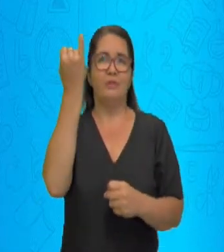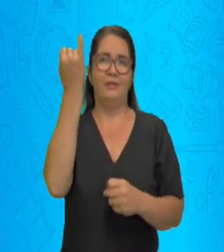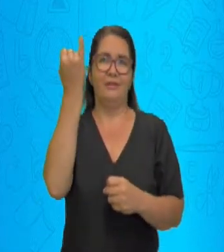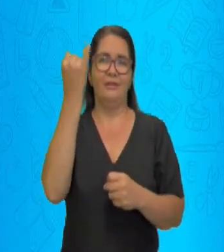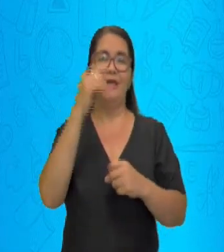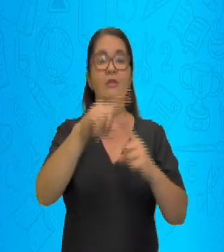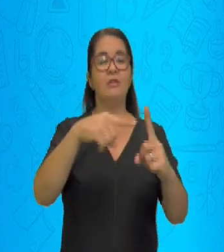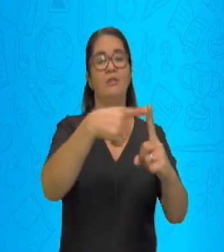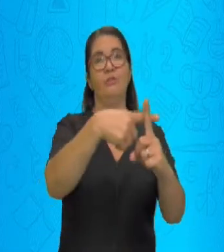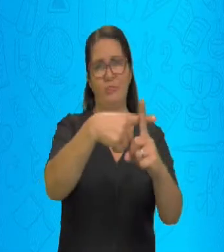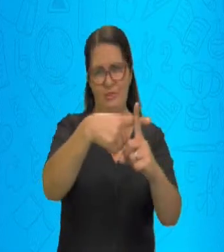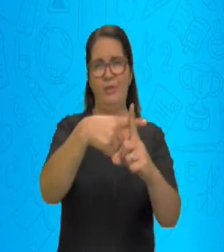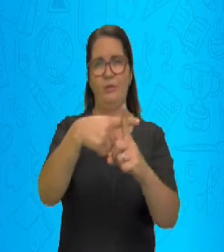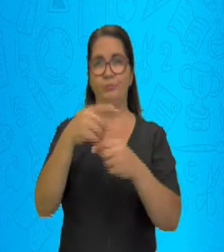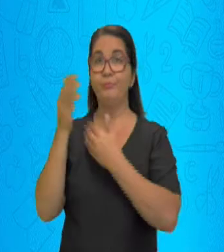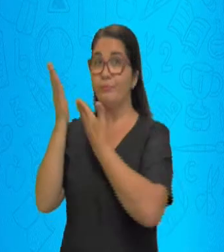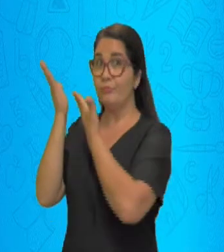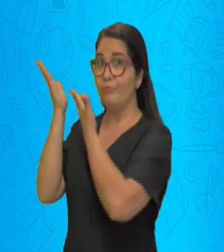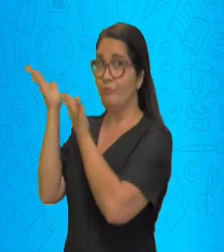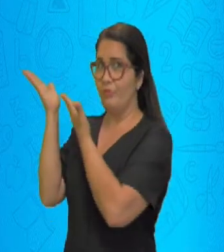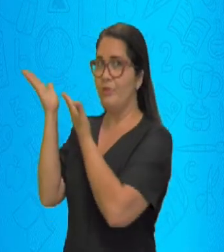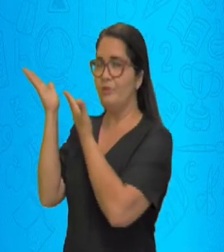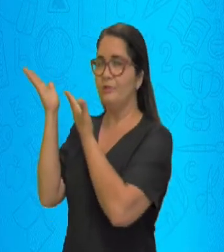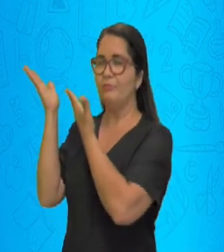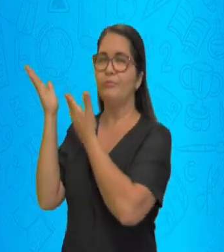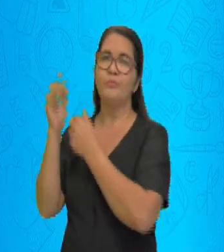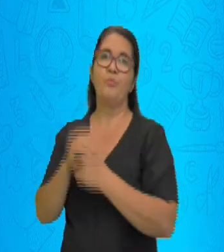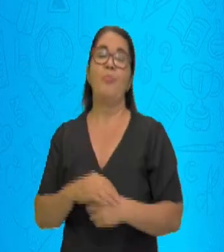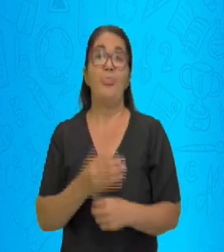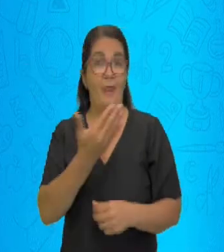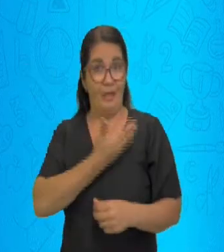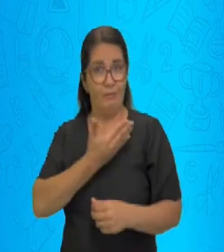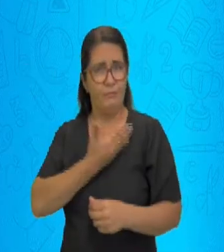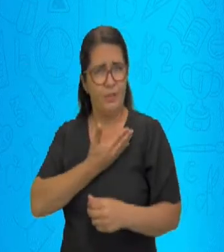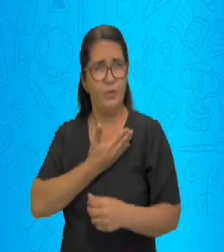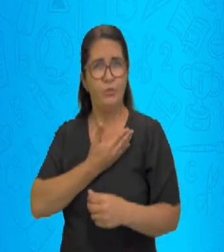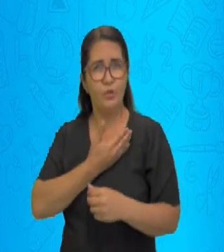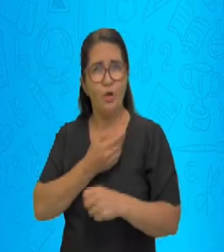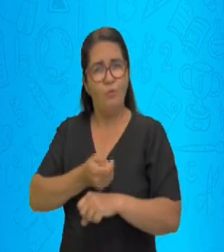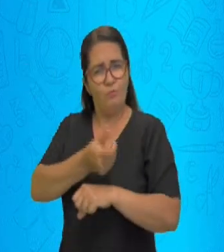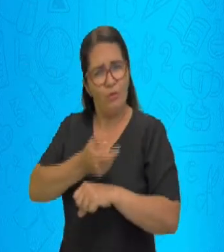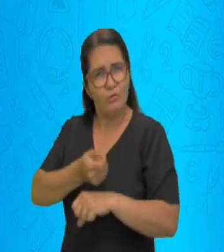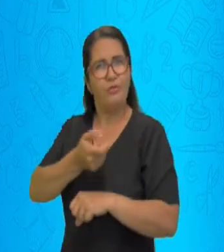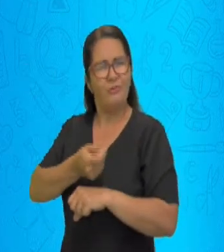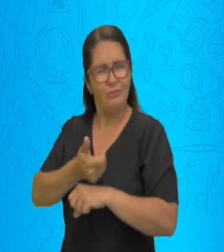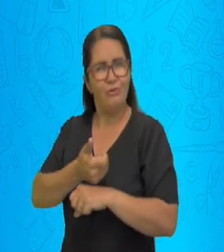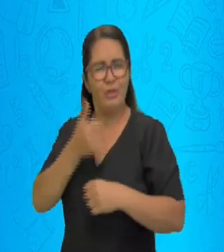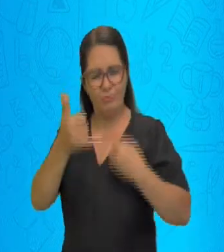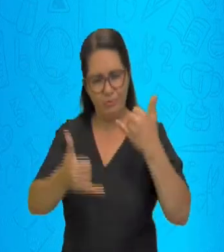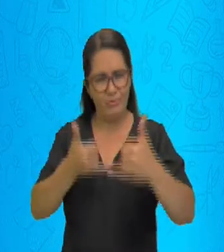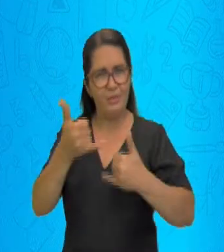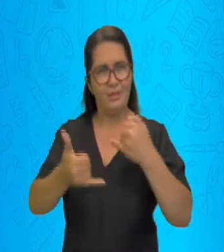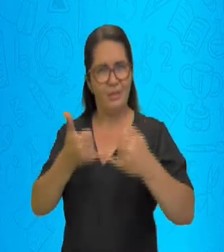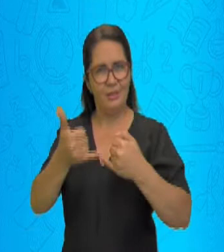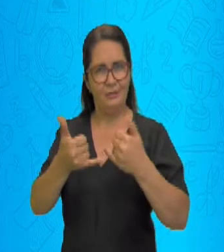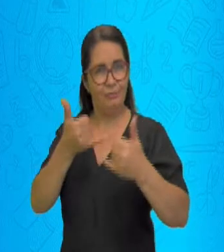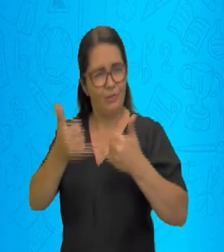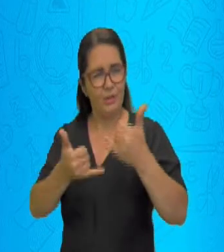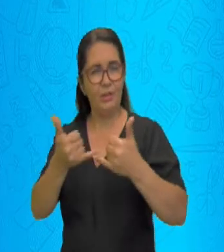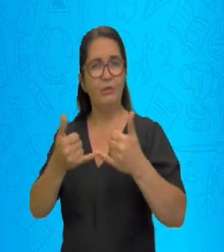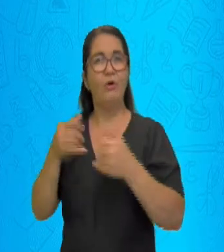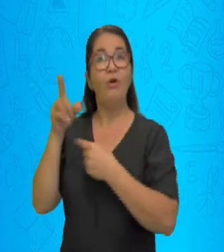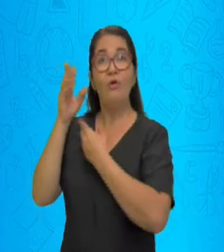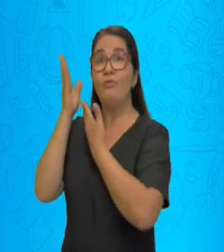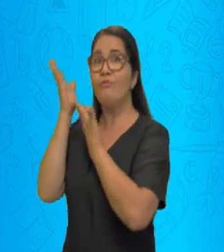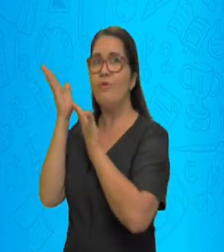Nós temos dois colegas que eles estão jogando bolas de gude. Para que eu tenha uma noção de qual é o total que um